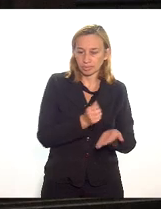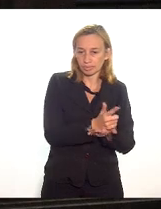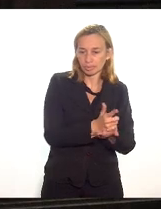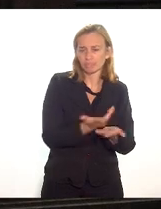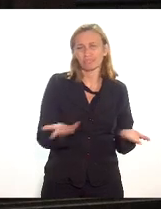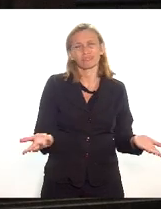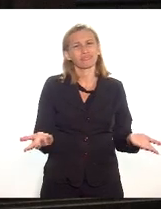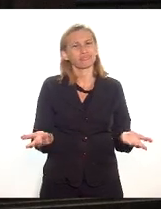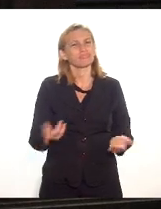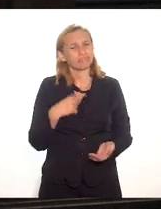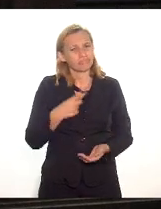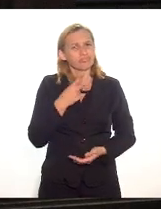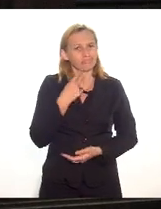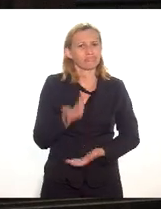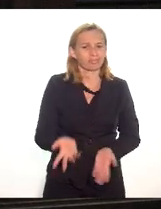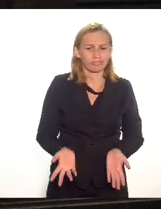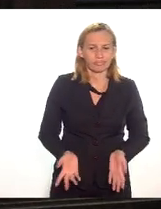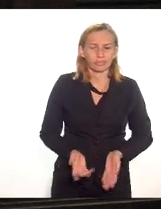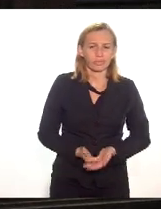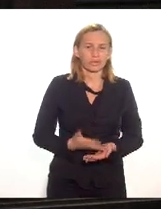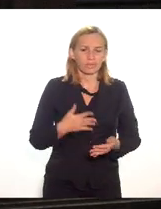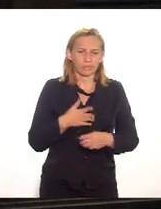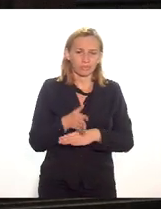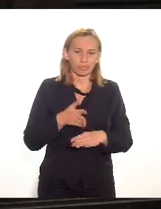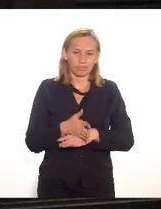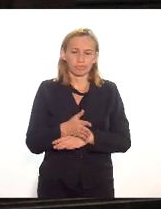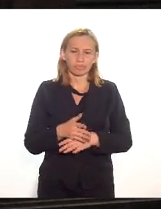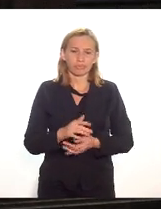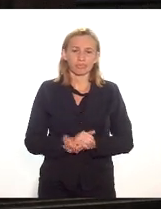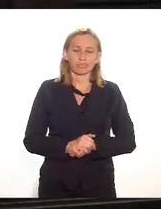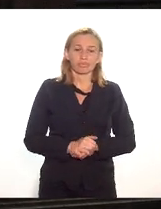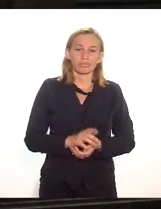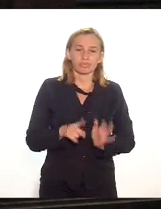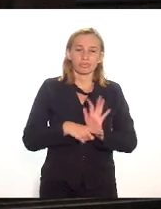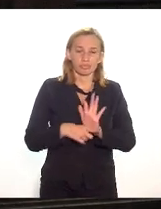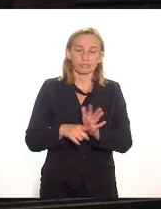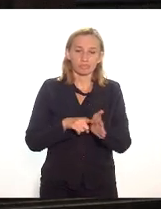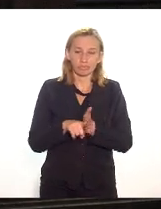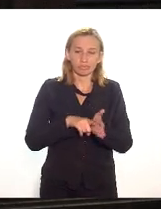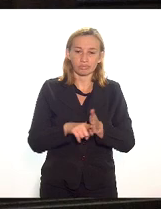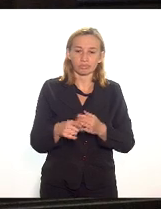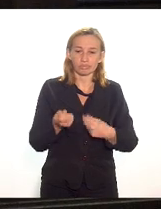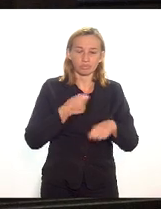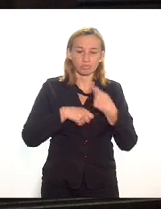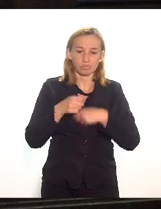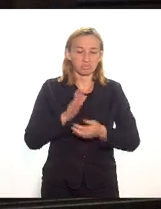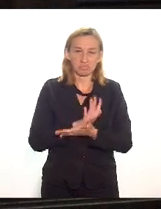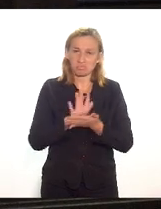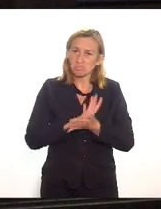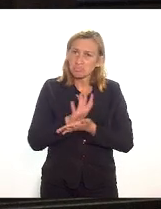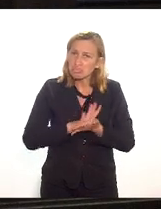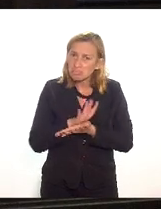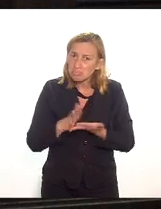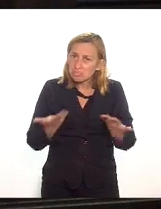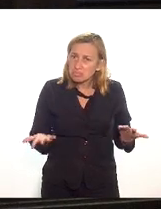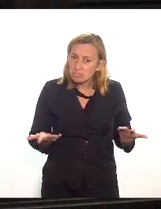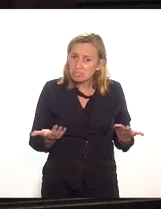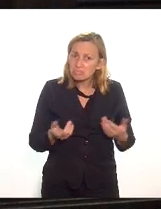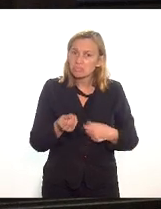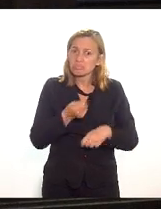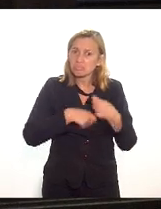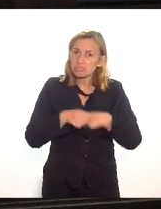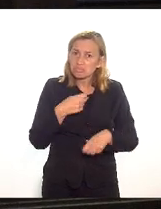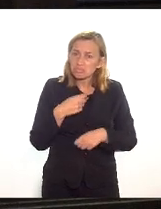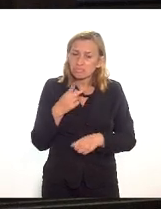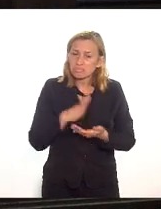disso que a gente está falando. A gente vai entrar no regime de recuperação fiscal sem negociar as condições, sem negociar os